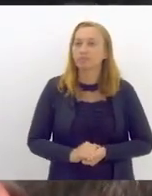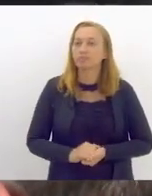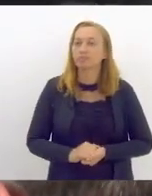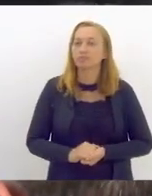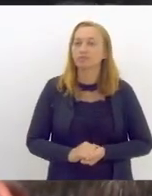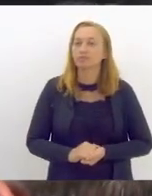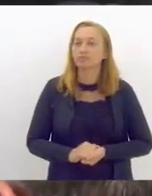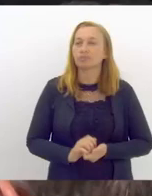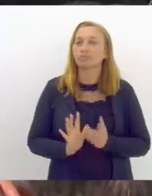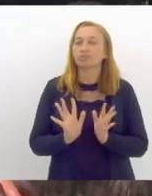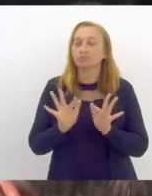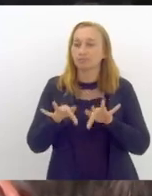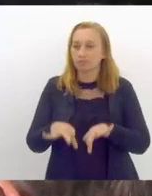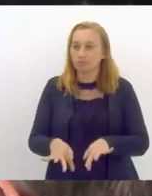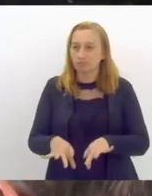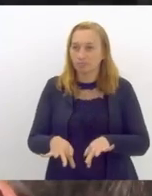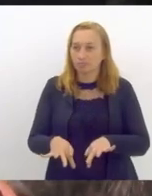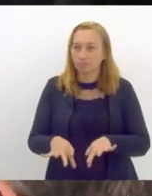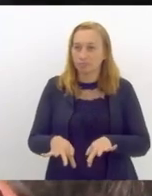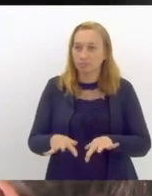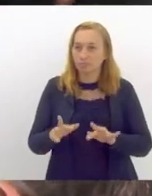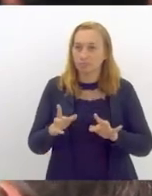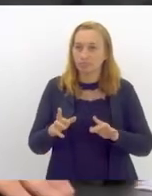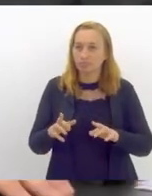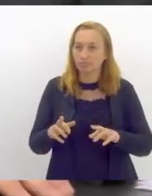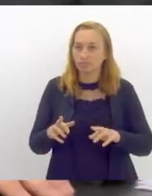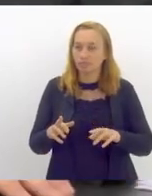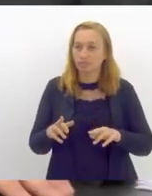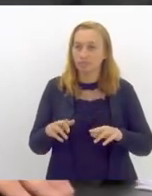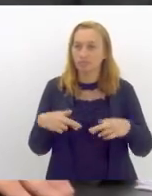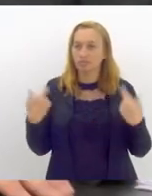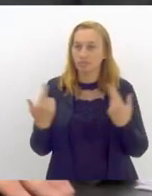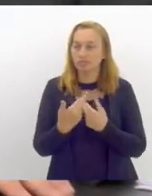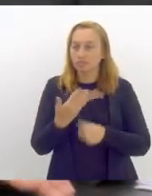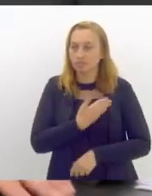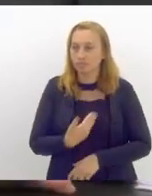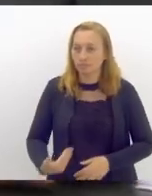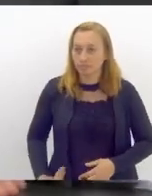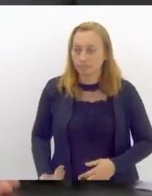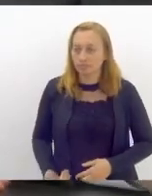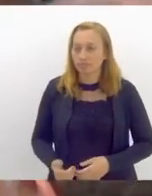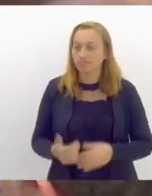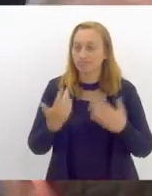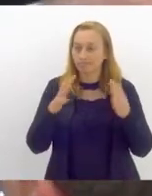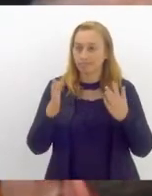todos dou por encerrada audiência pública